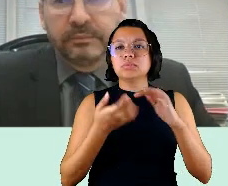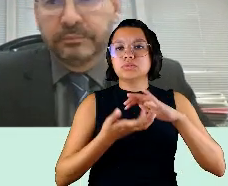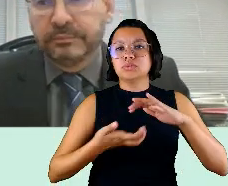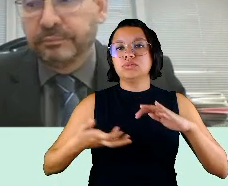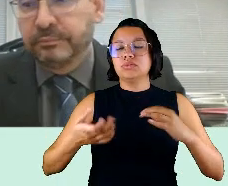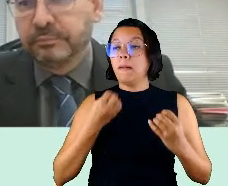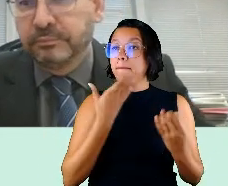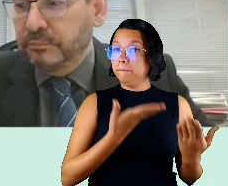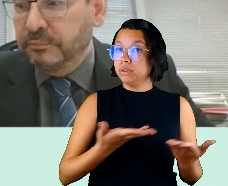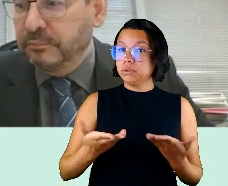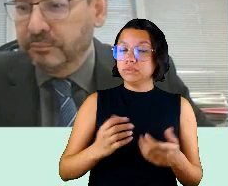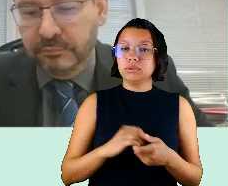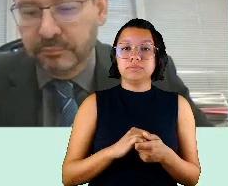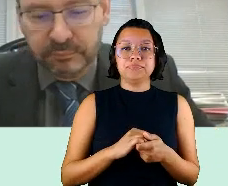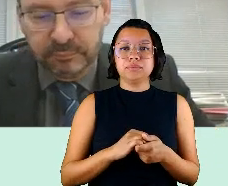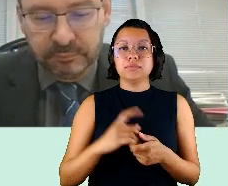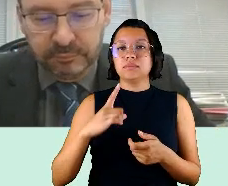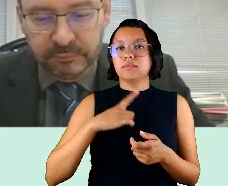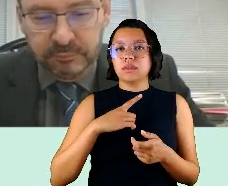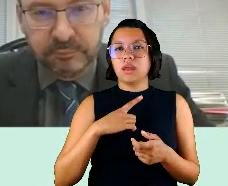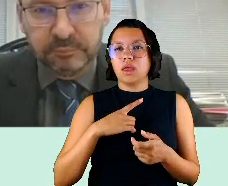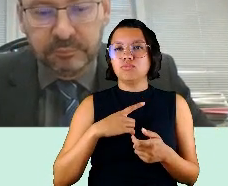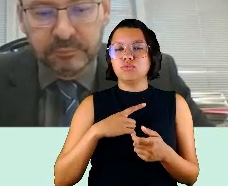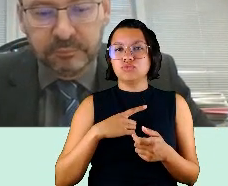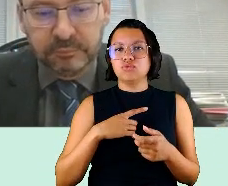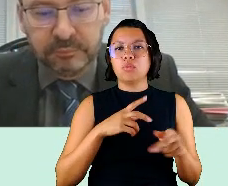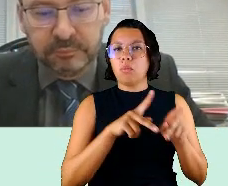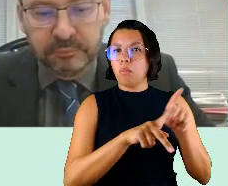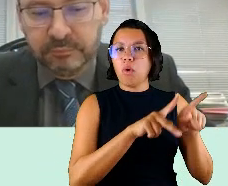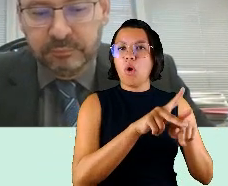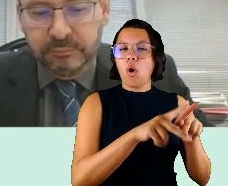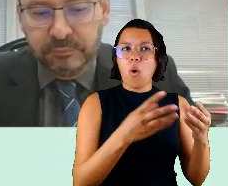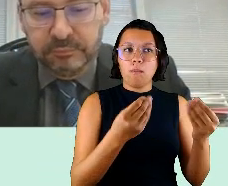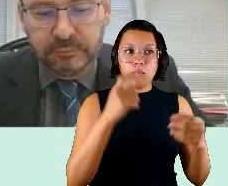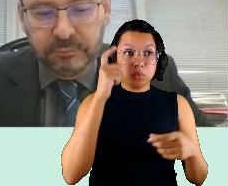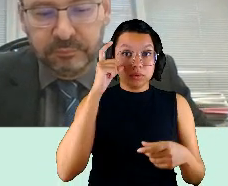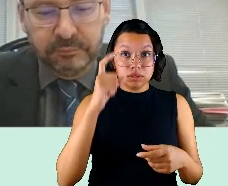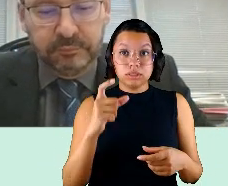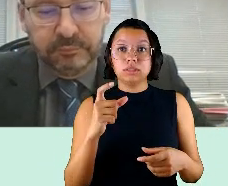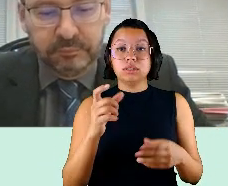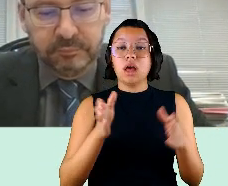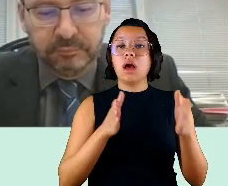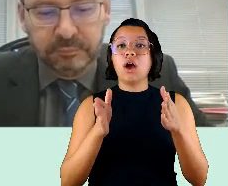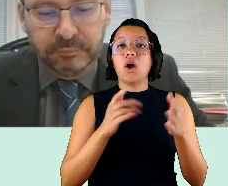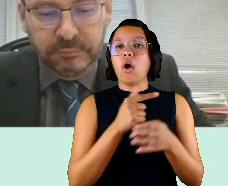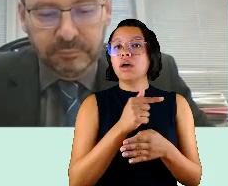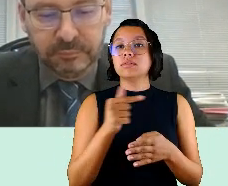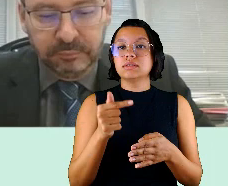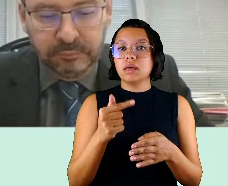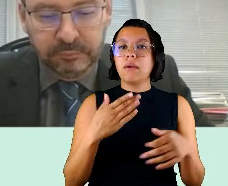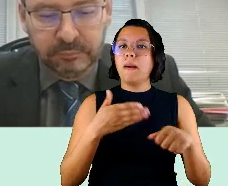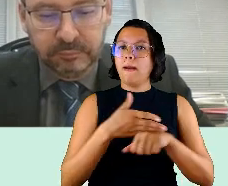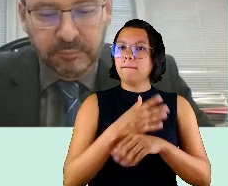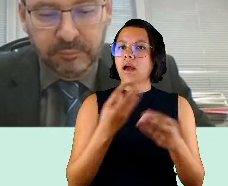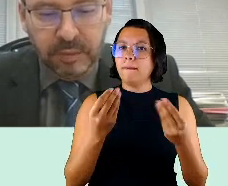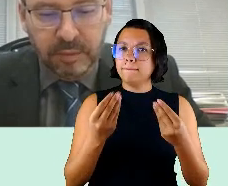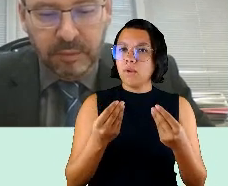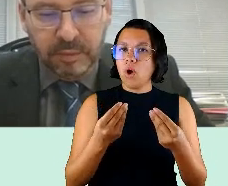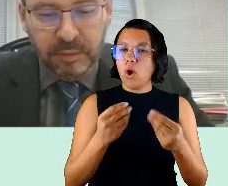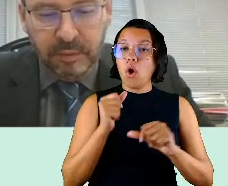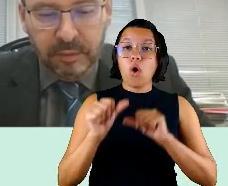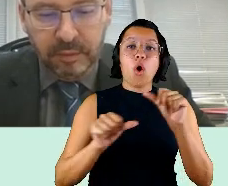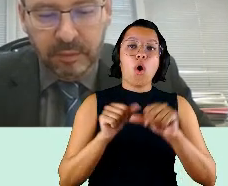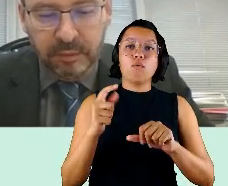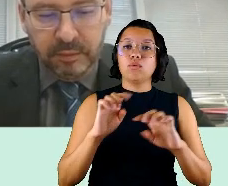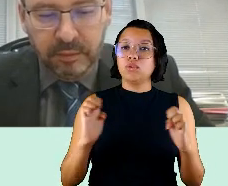muito bem-vindas. Nós temos um público bastante interessado, durante essa semana tem participado bastante, isso torna o